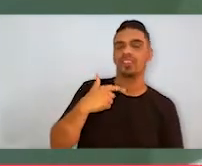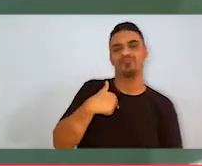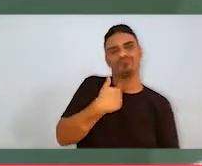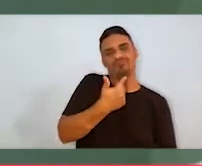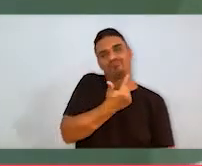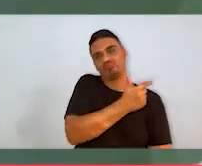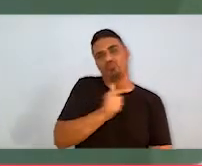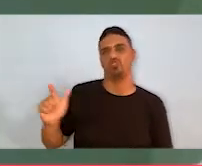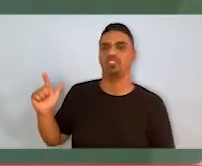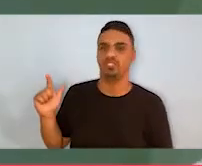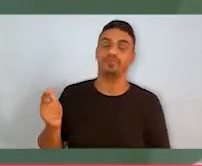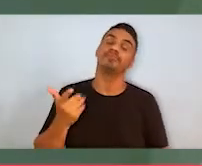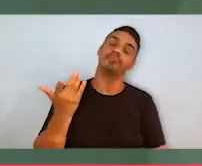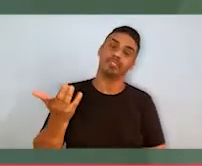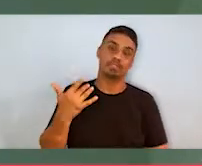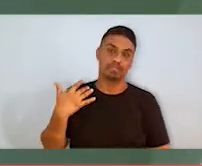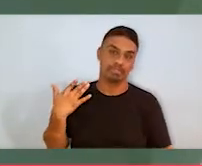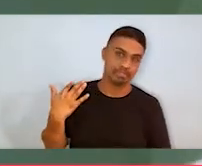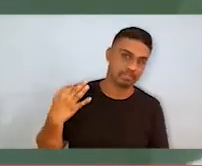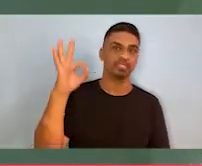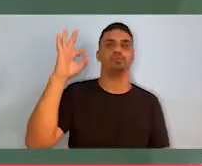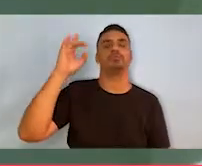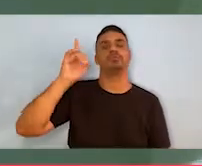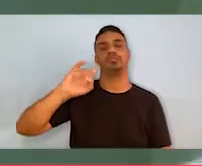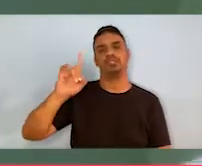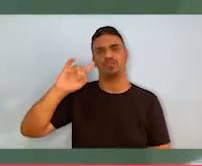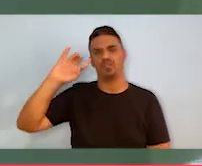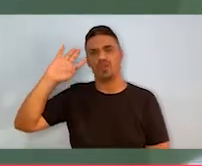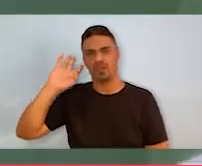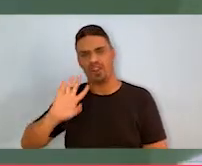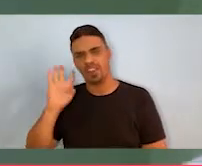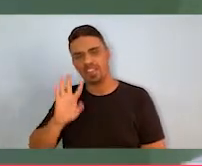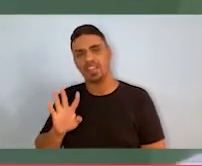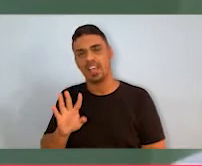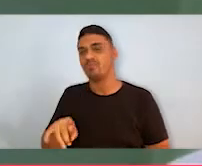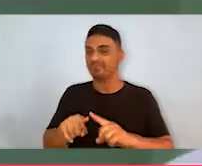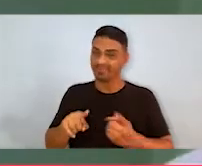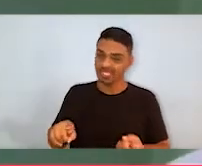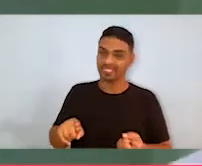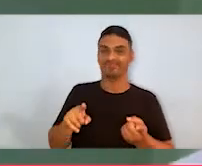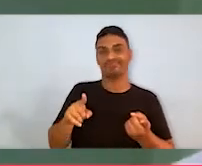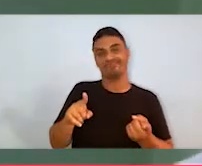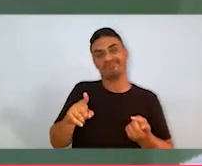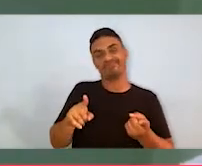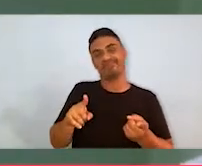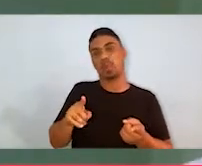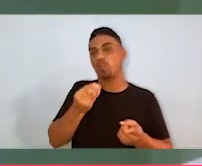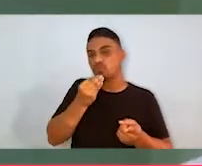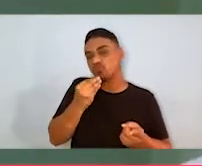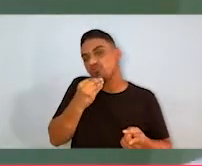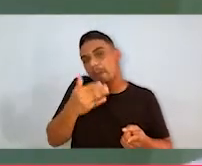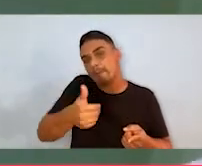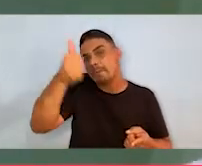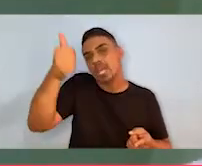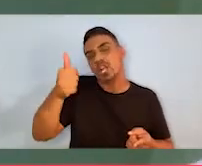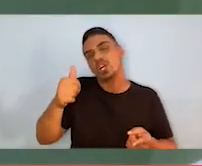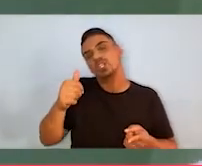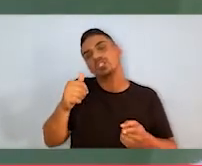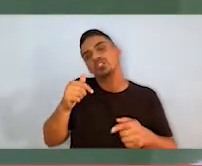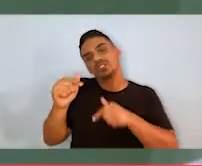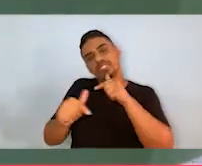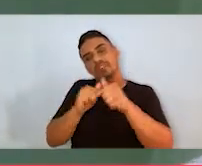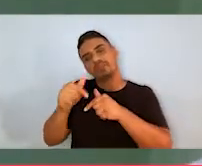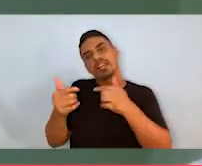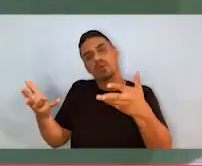certo. Quer dizer, ficou legal, tal, mas podia ter ficado muito melhor se eu tivesse trabalhado numa resolução mais